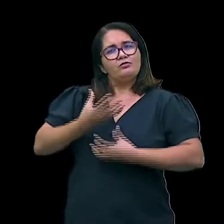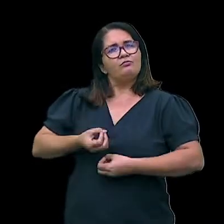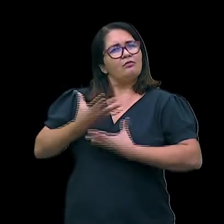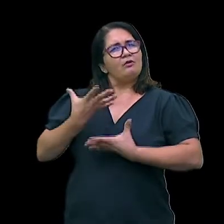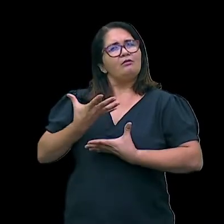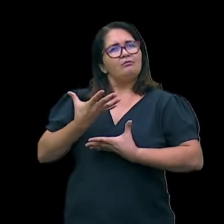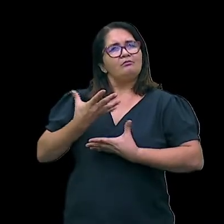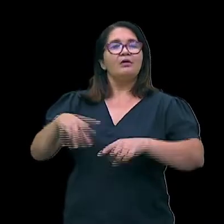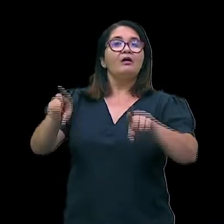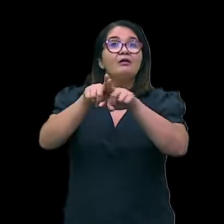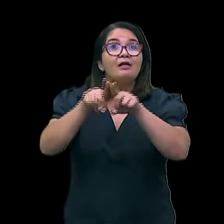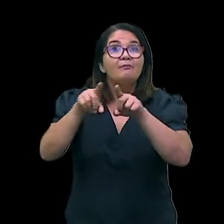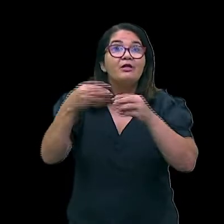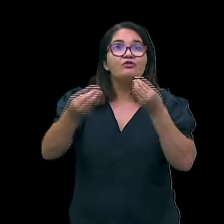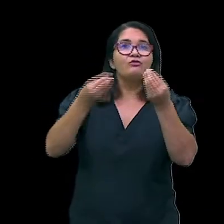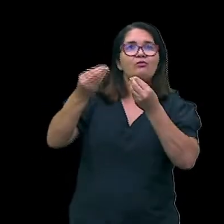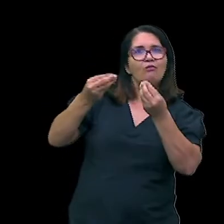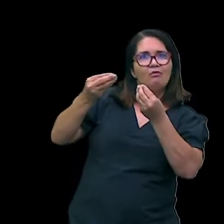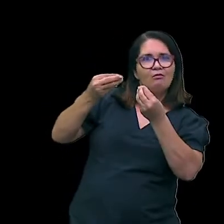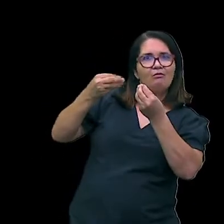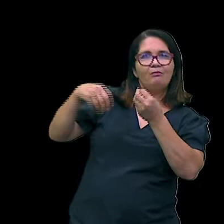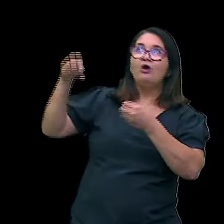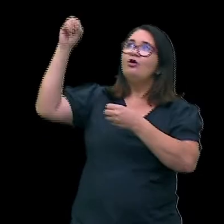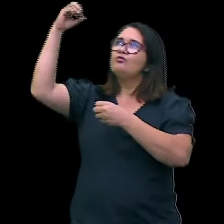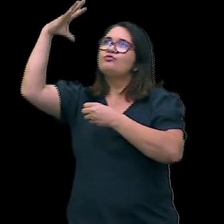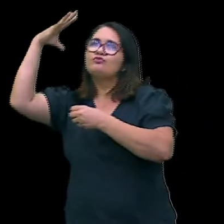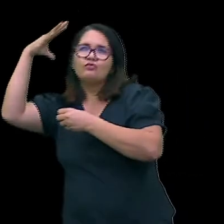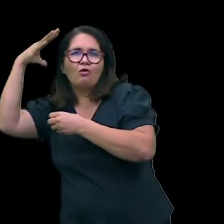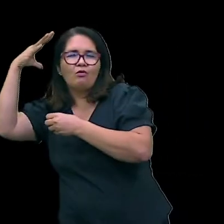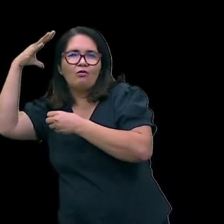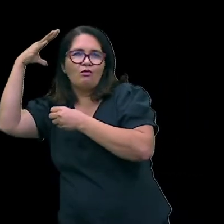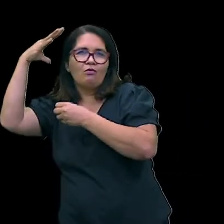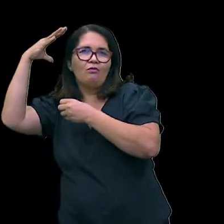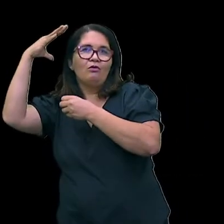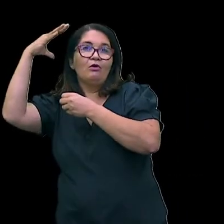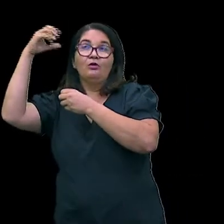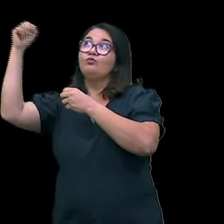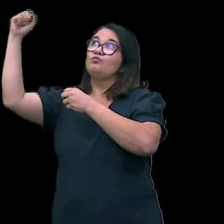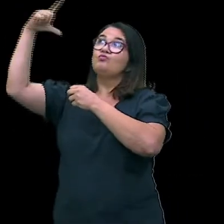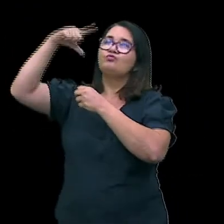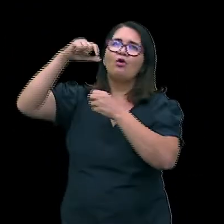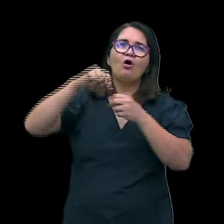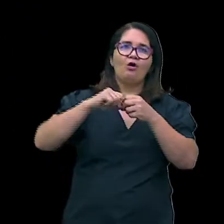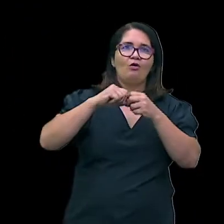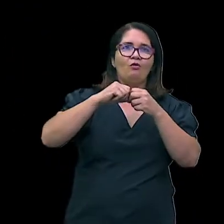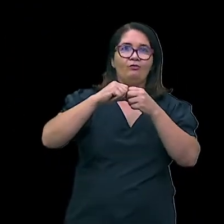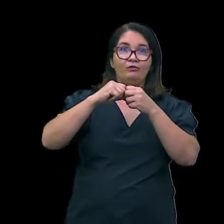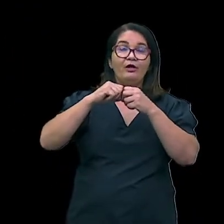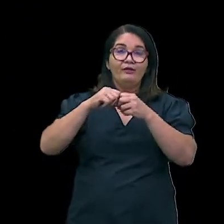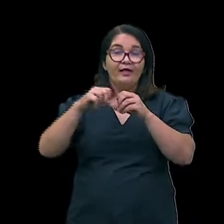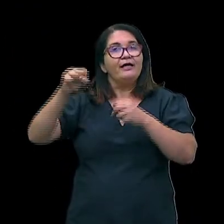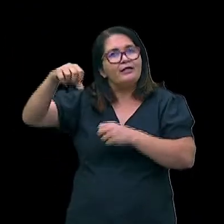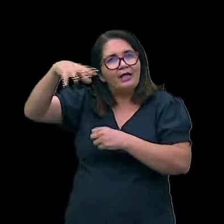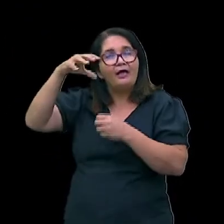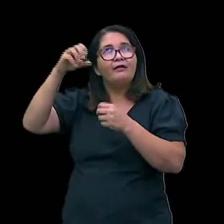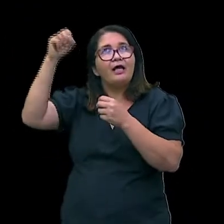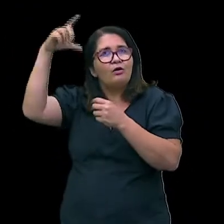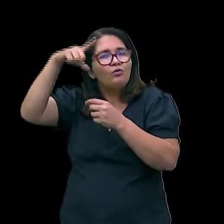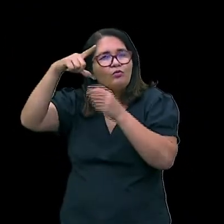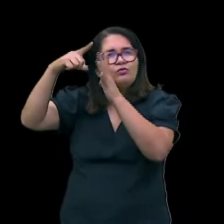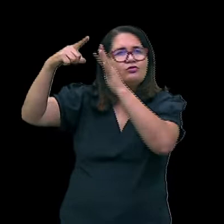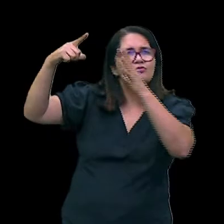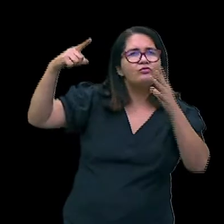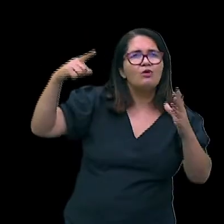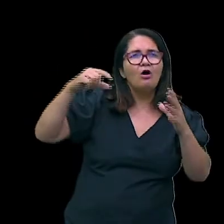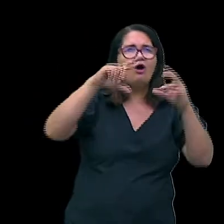firmeza, na formosura não se dê constância, e na alegria sinta-se tristeza. Observe